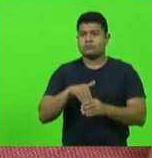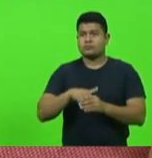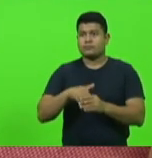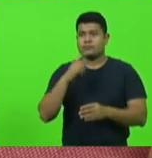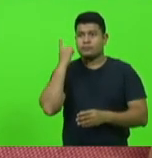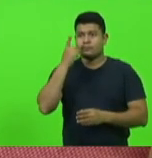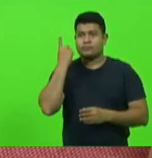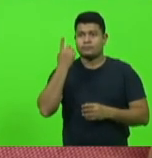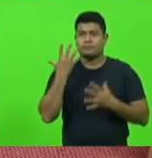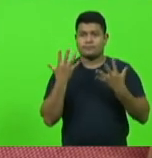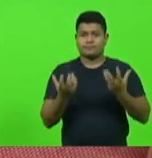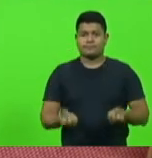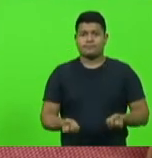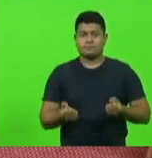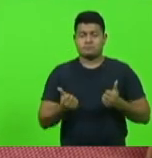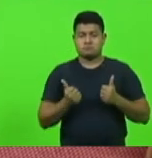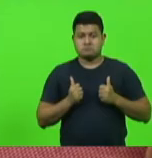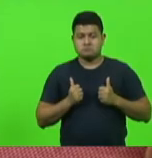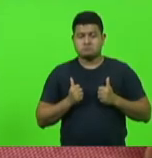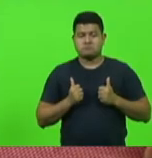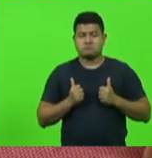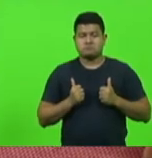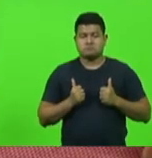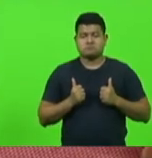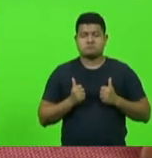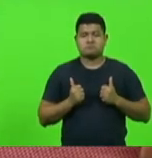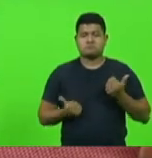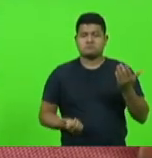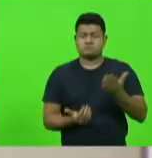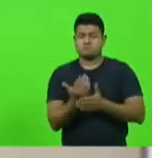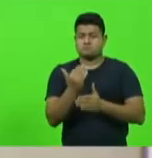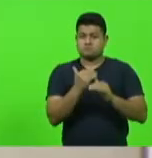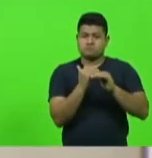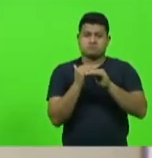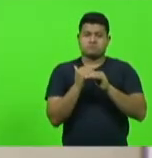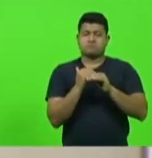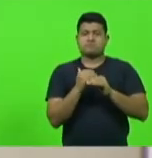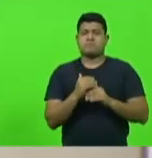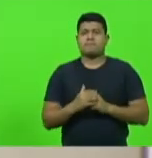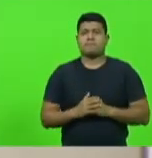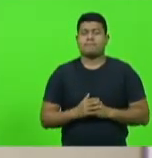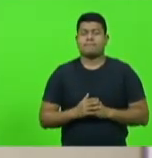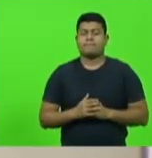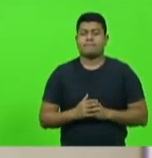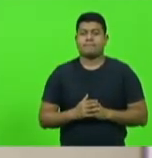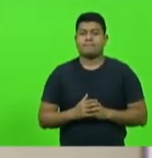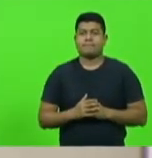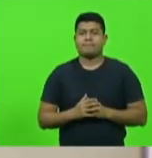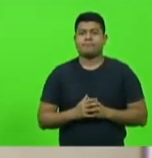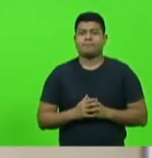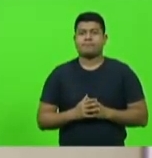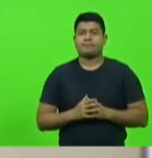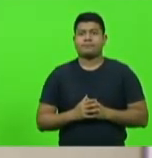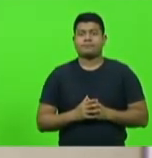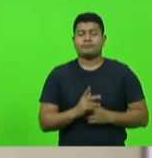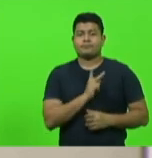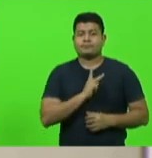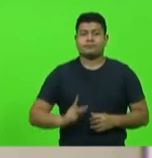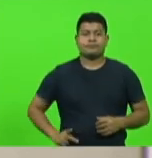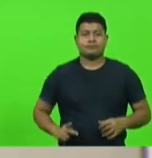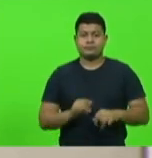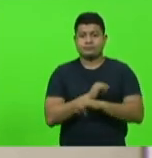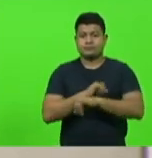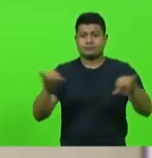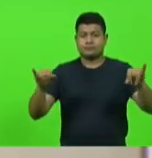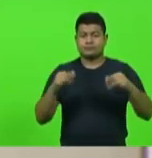votação. Deputados que aprovam, permaneçam como se encontram. Aprovado por unanimidade. Esta presidência comunica que defere os